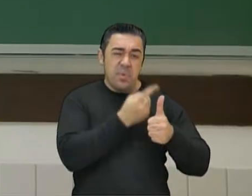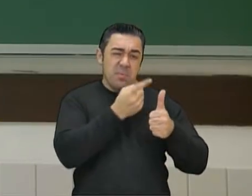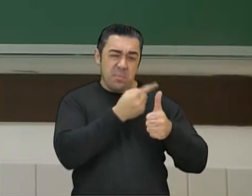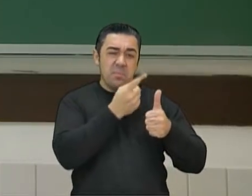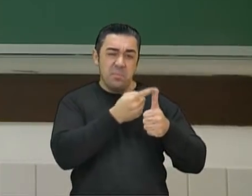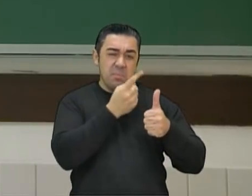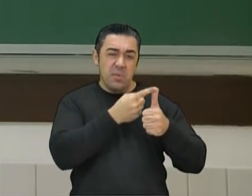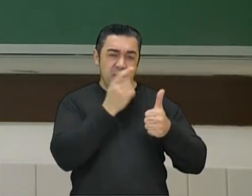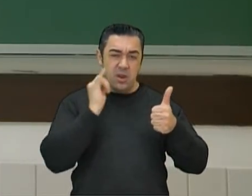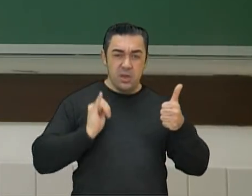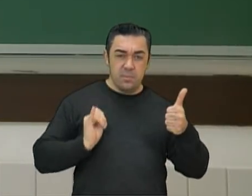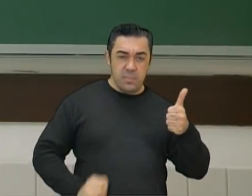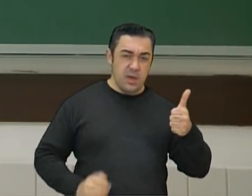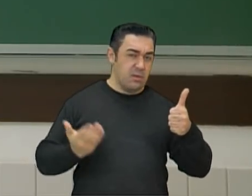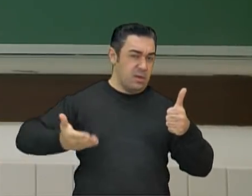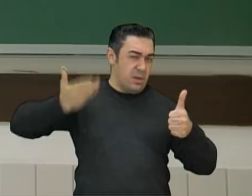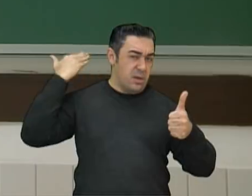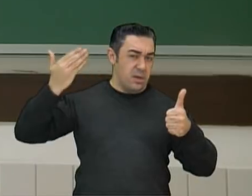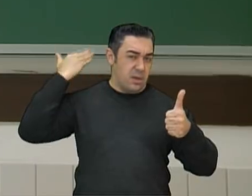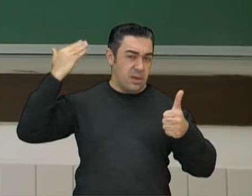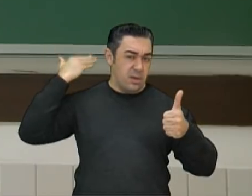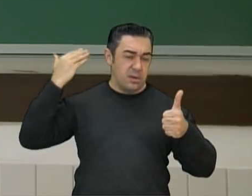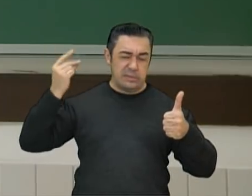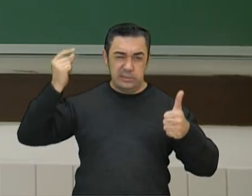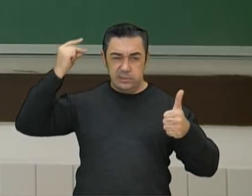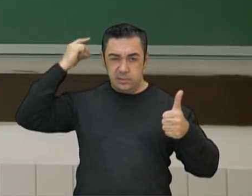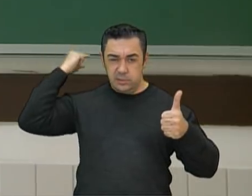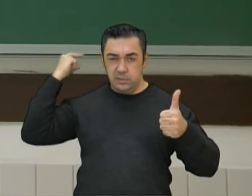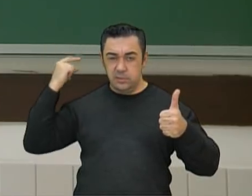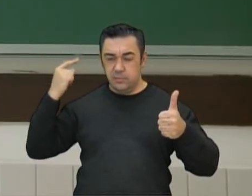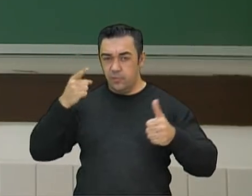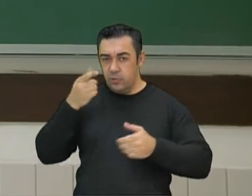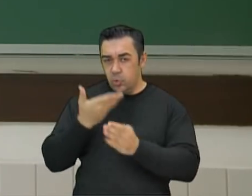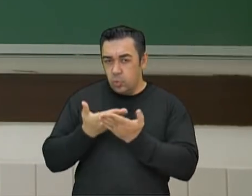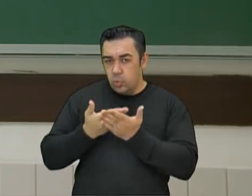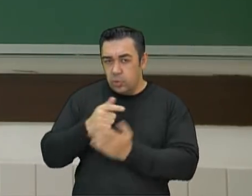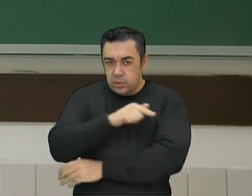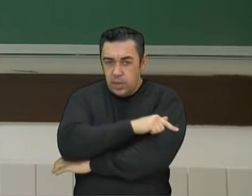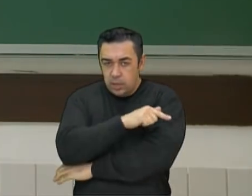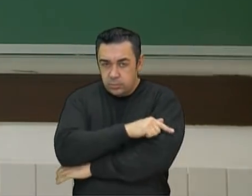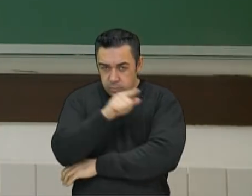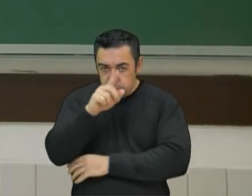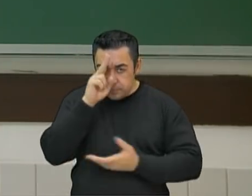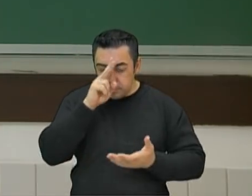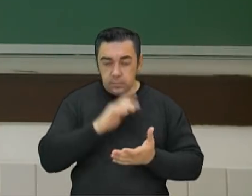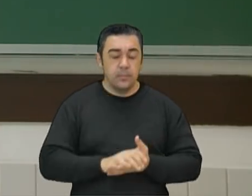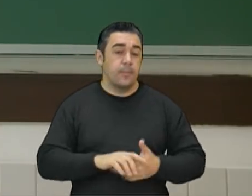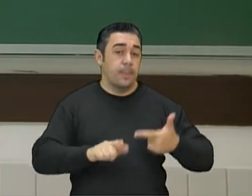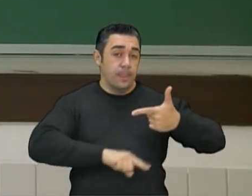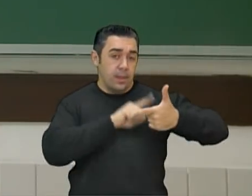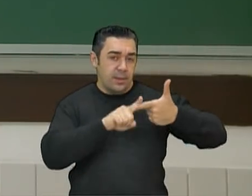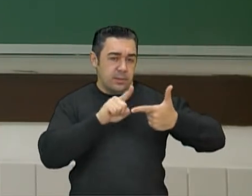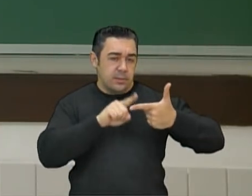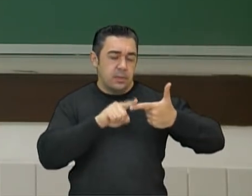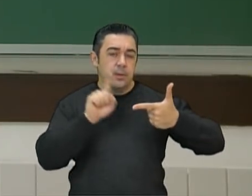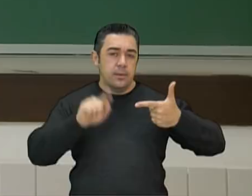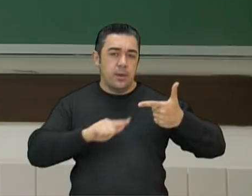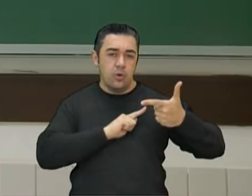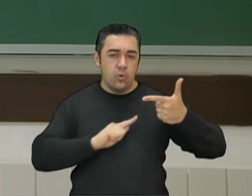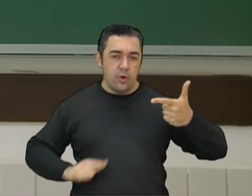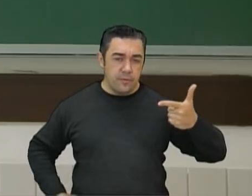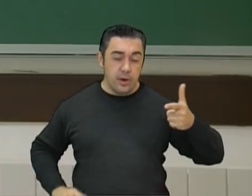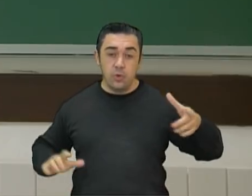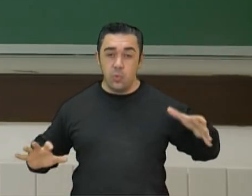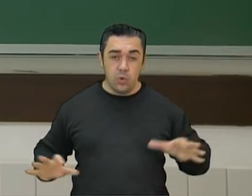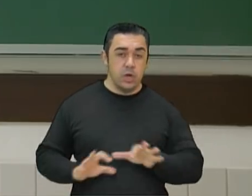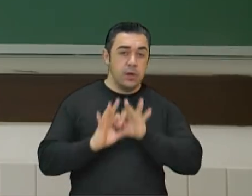lá na formação do Sacro Império Romano Germânico. Você estudou lá no 7º ano, lembra? Depois, com o governo de